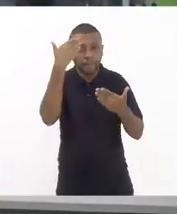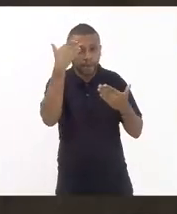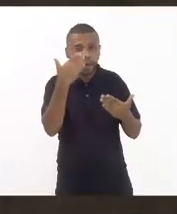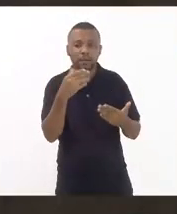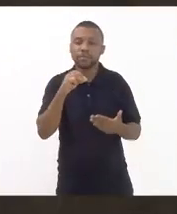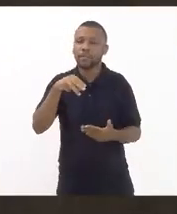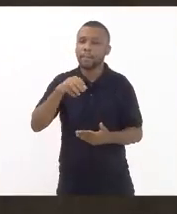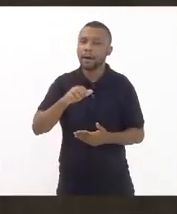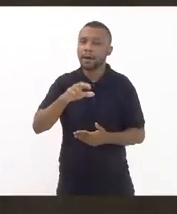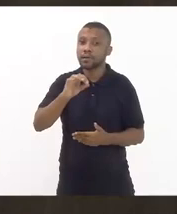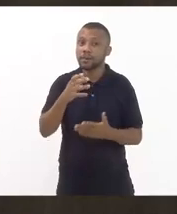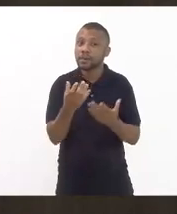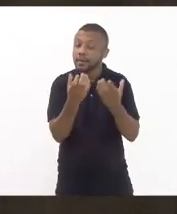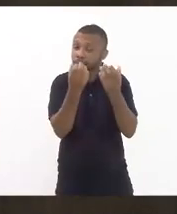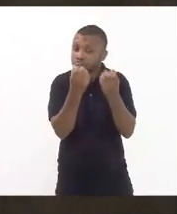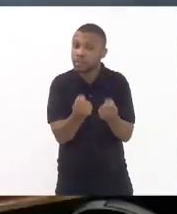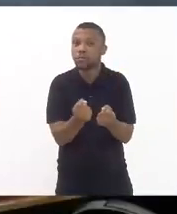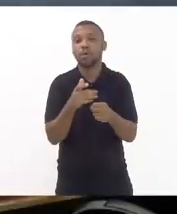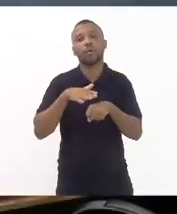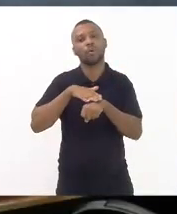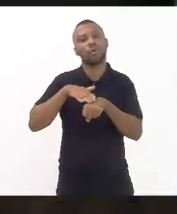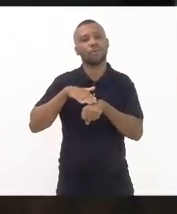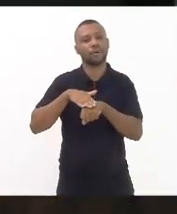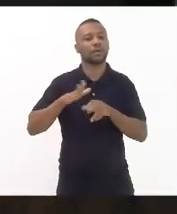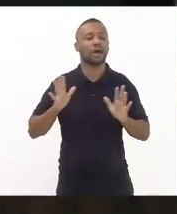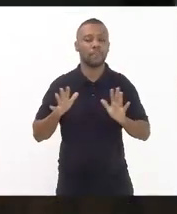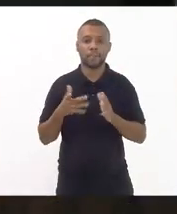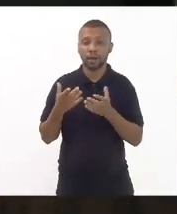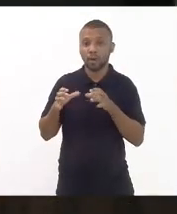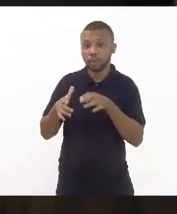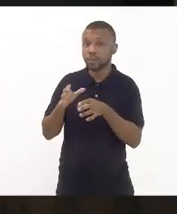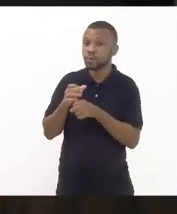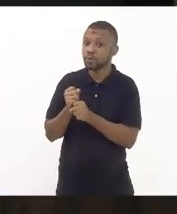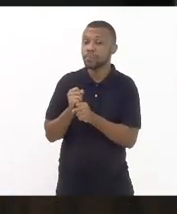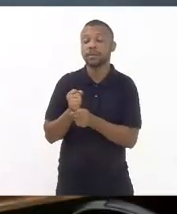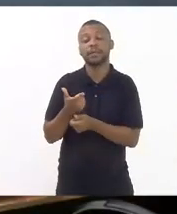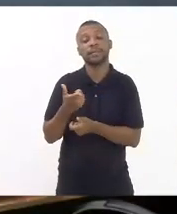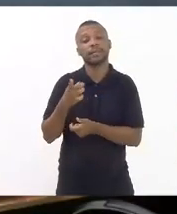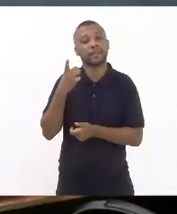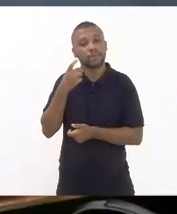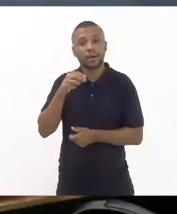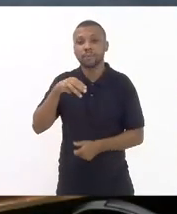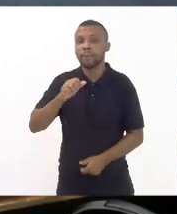aceitou conversar. Obrigado. Pela Comissão de Orçamento, deputado Márcio Canella.